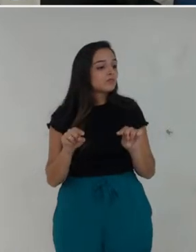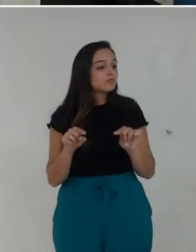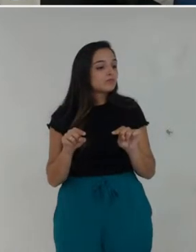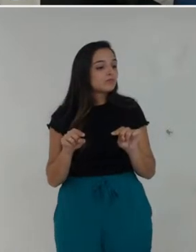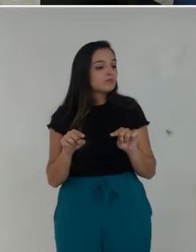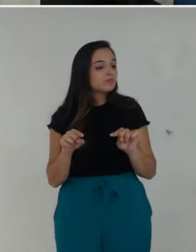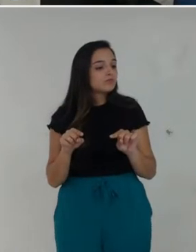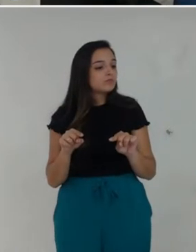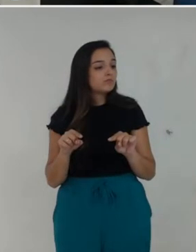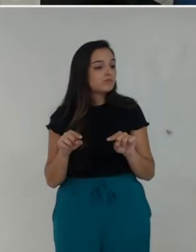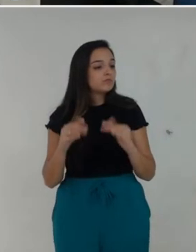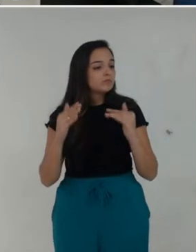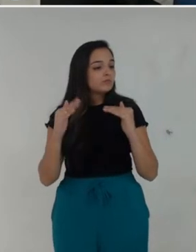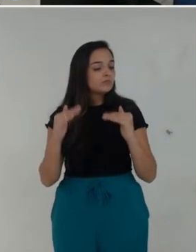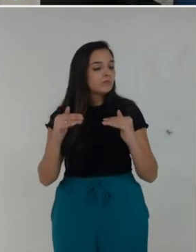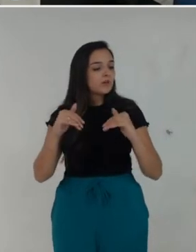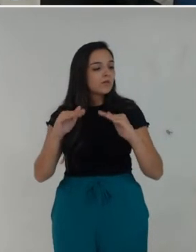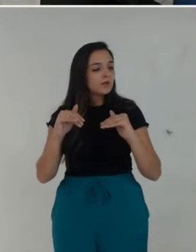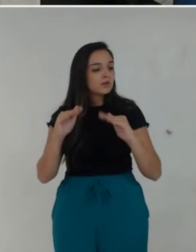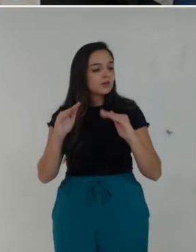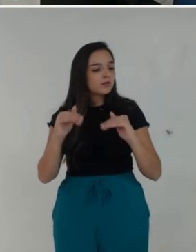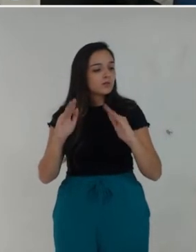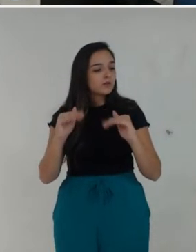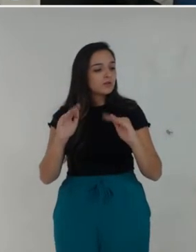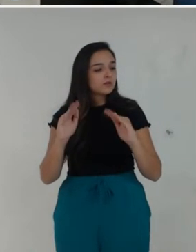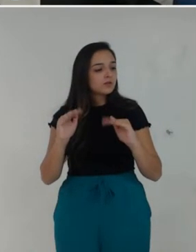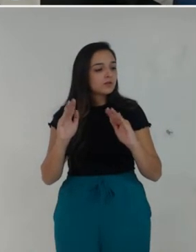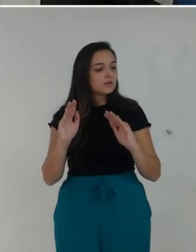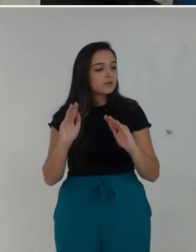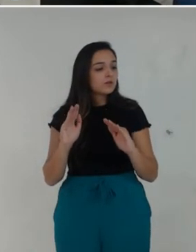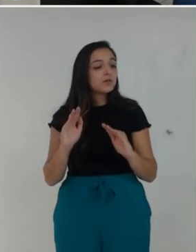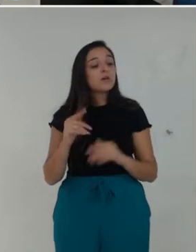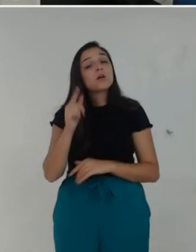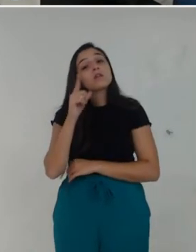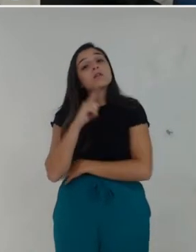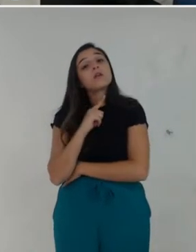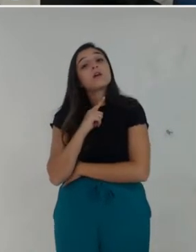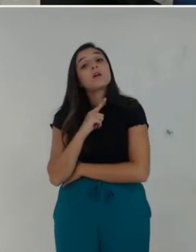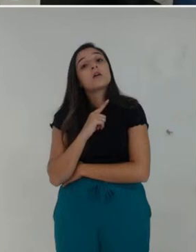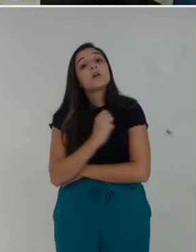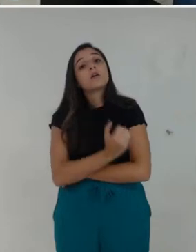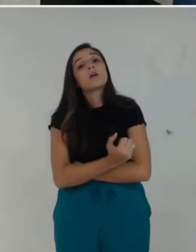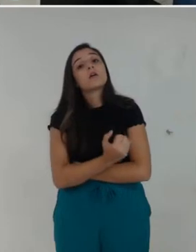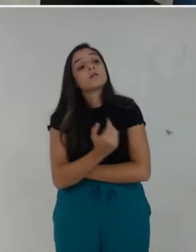ali embaixo, isso vai lá no final. Aí você tem uma noção de